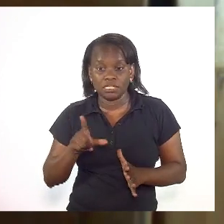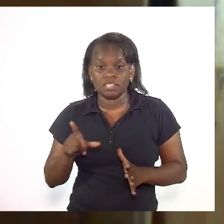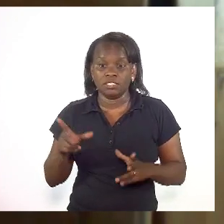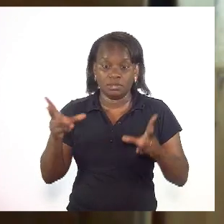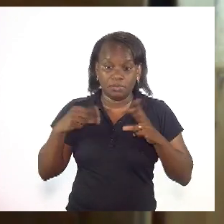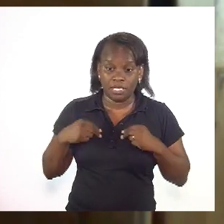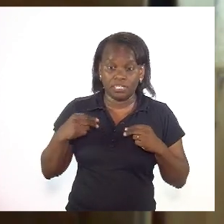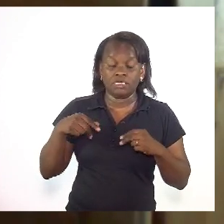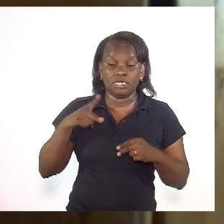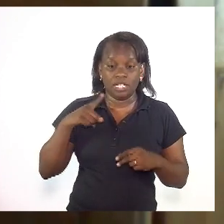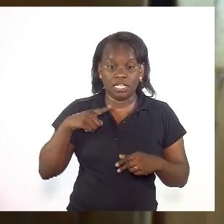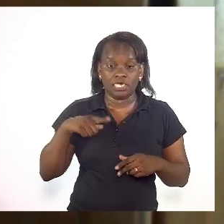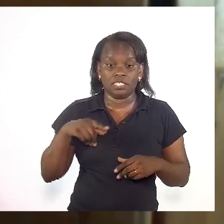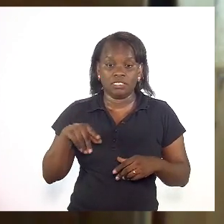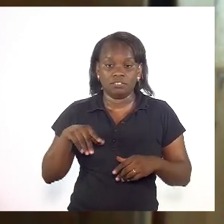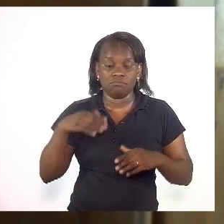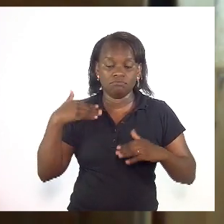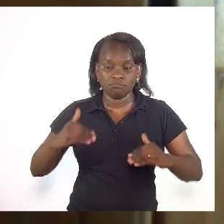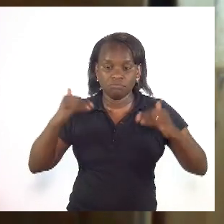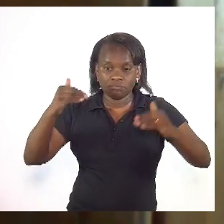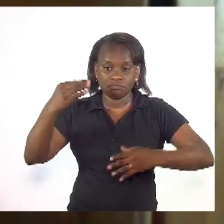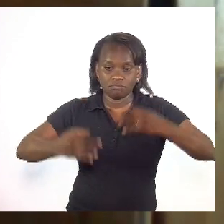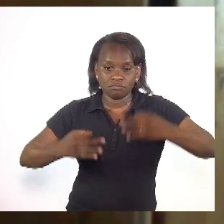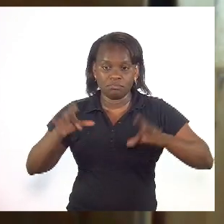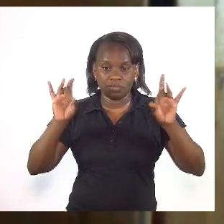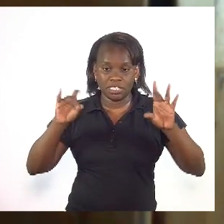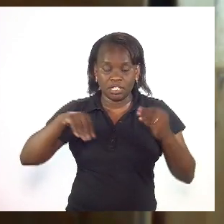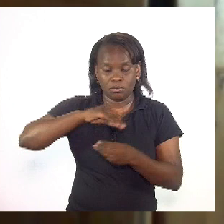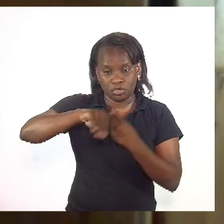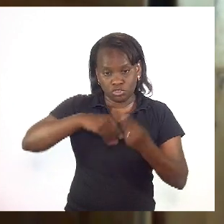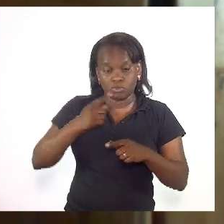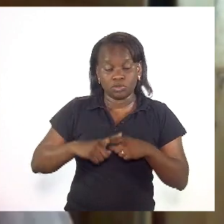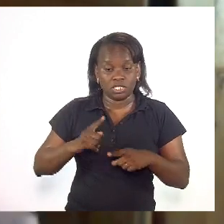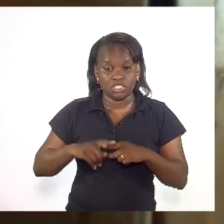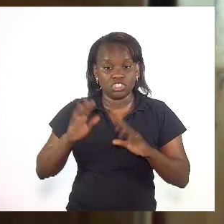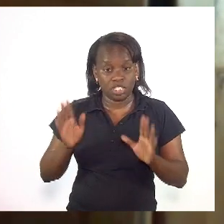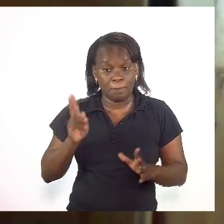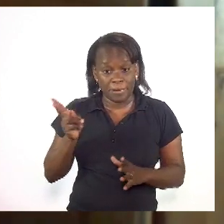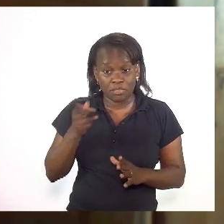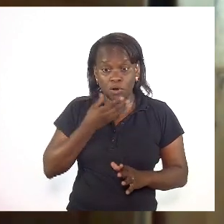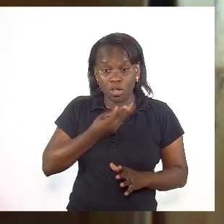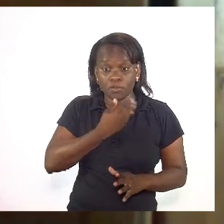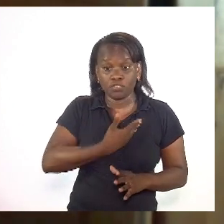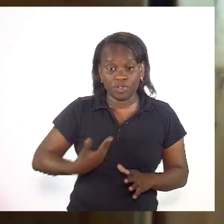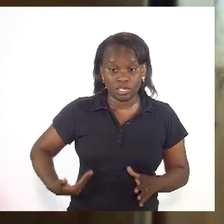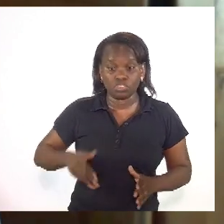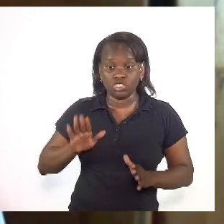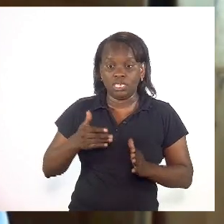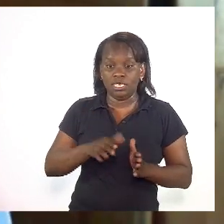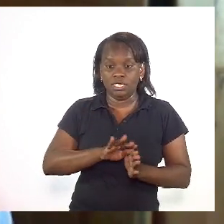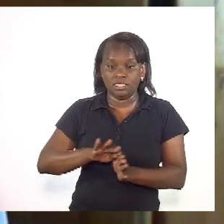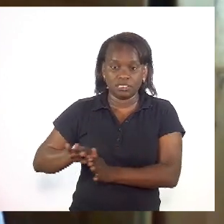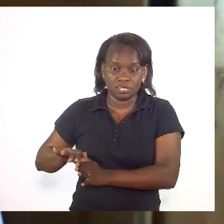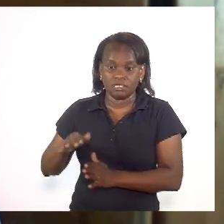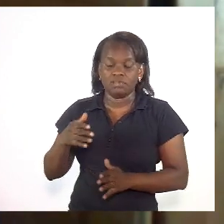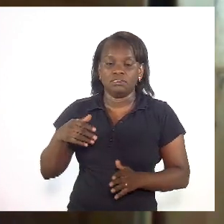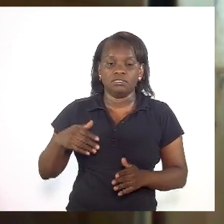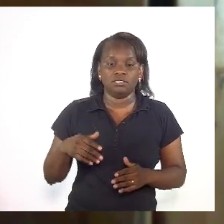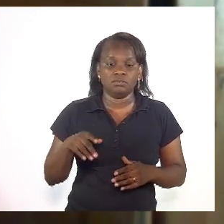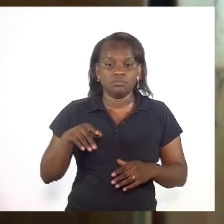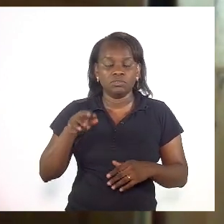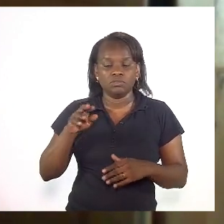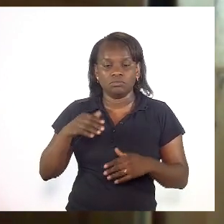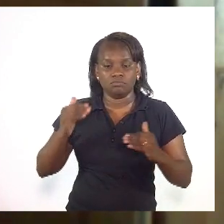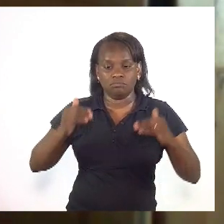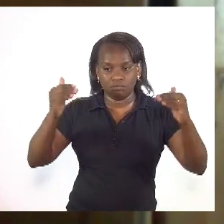egrégio Tribunal Especial Misto, visto já ter sido o mesmo o governador afastado do cargo pelo referido